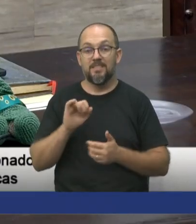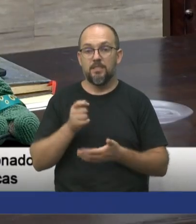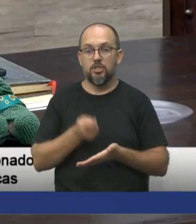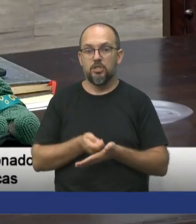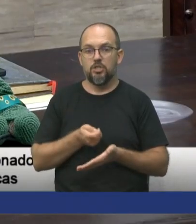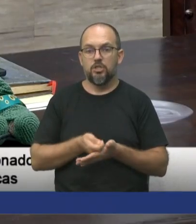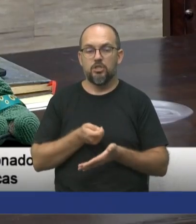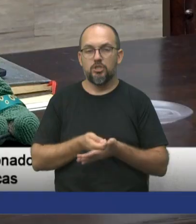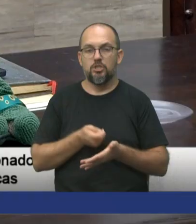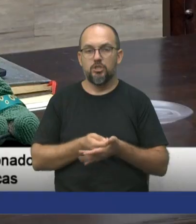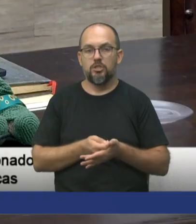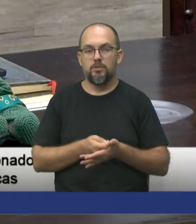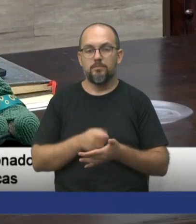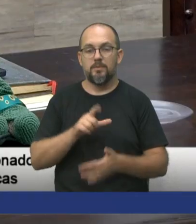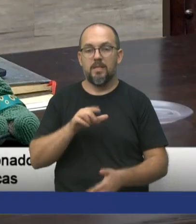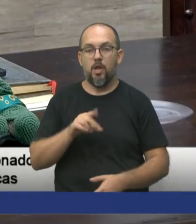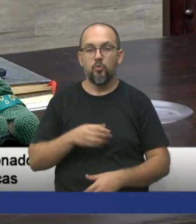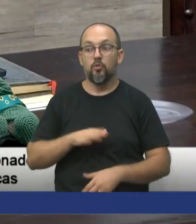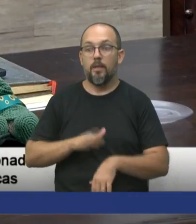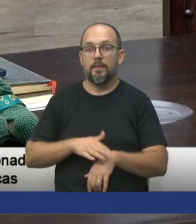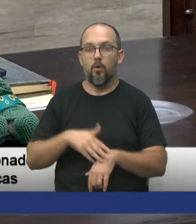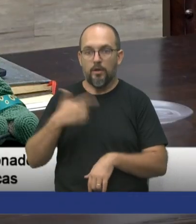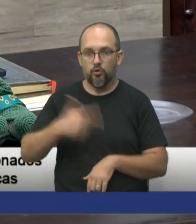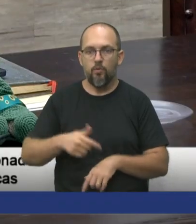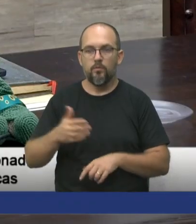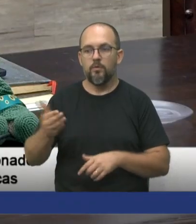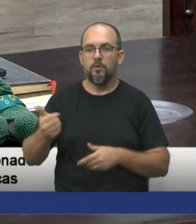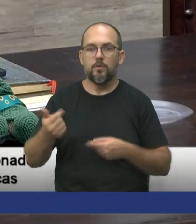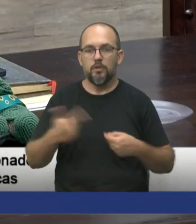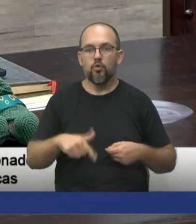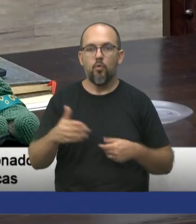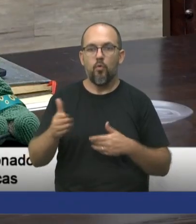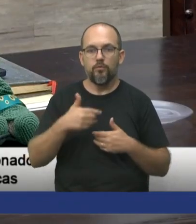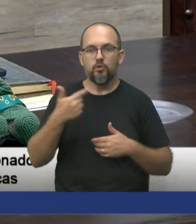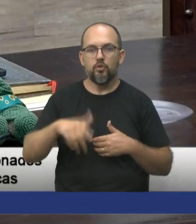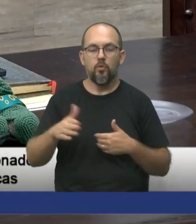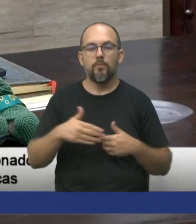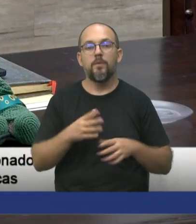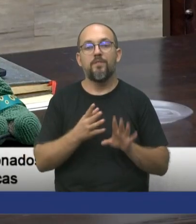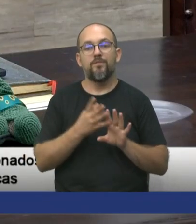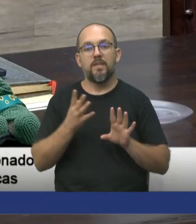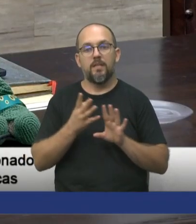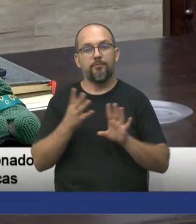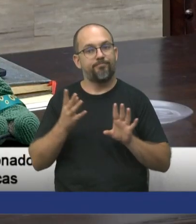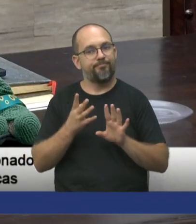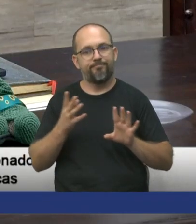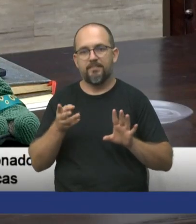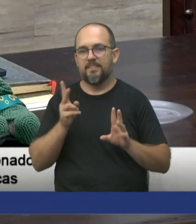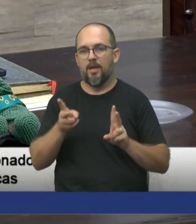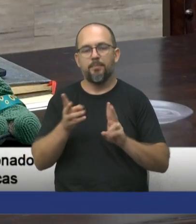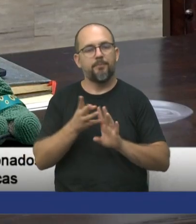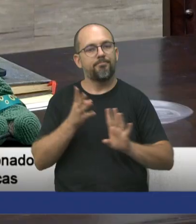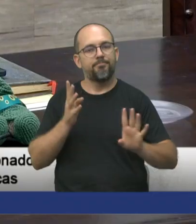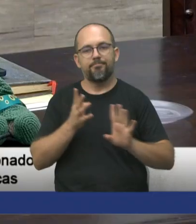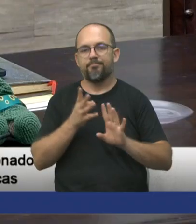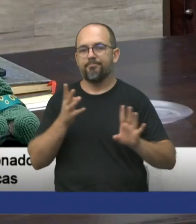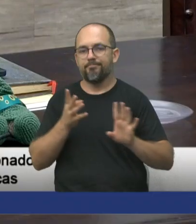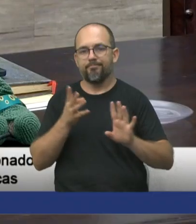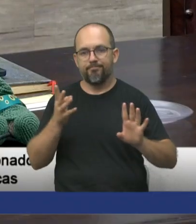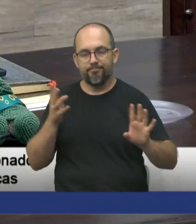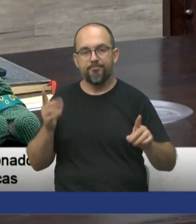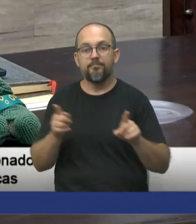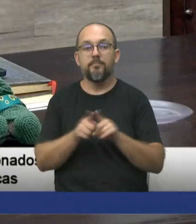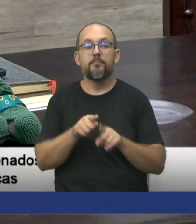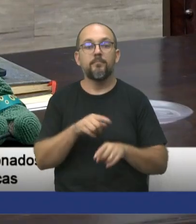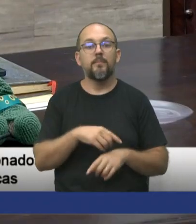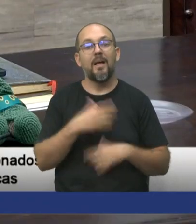laudo toda hora, a fila vai se sobrecarregar automaticamente e a ausência